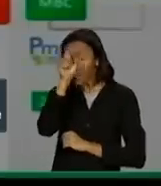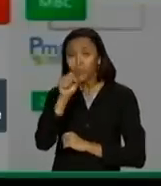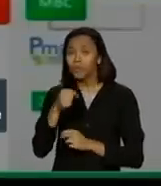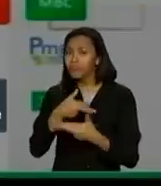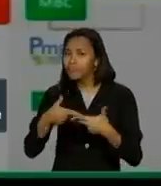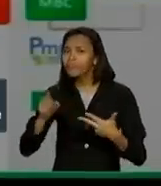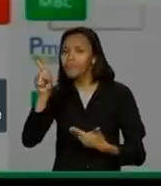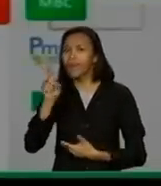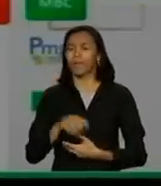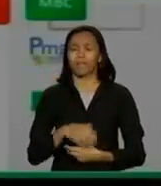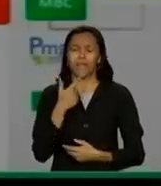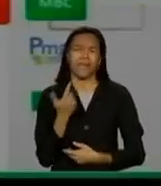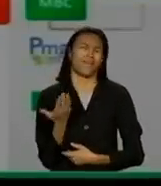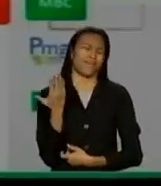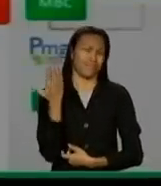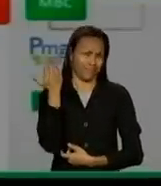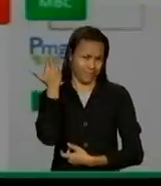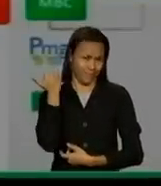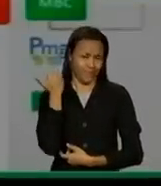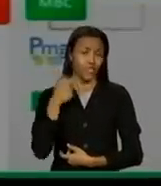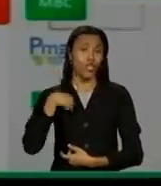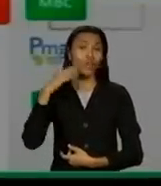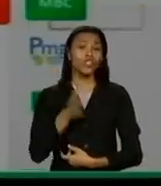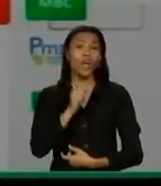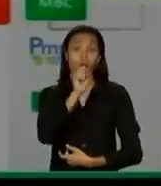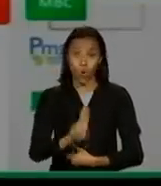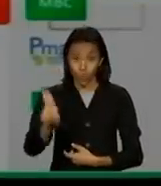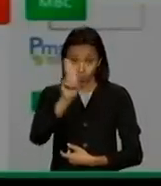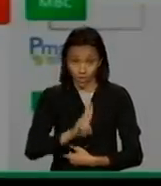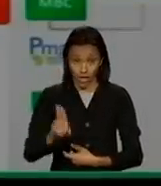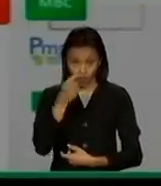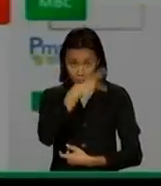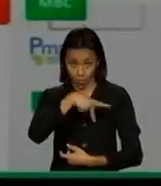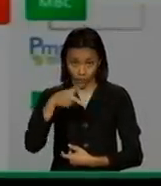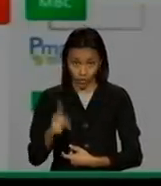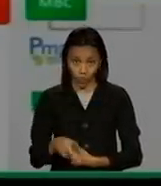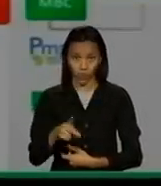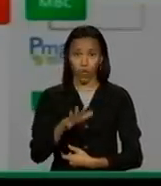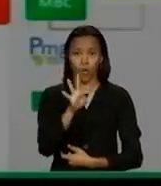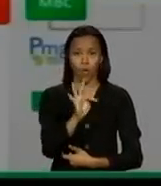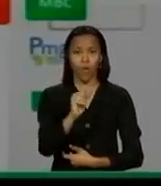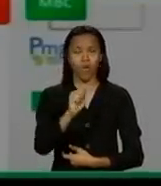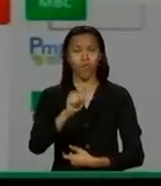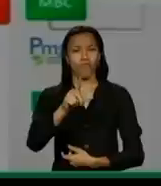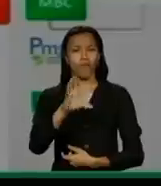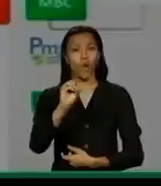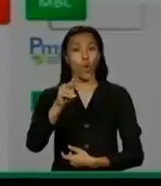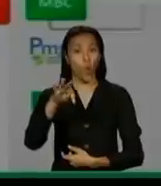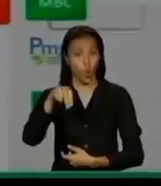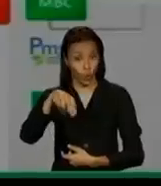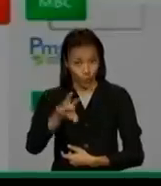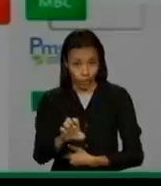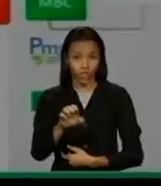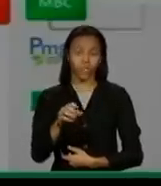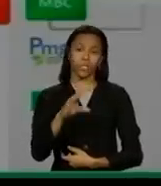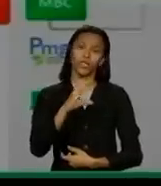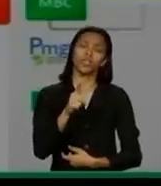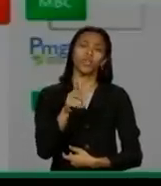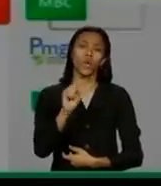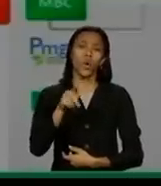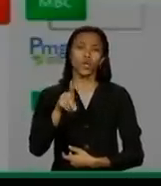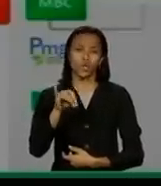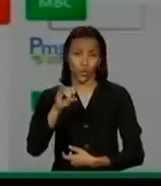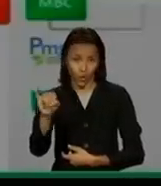naquele tempo nós já utilizávamos o professor Falcone e professor Godói que